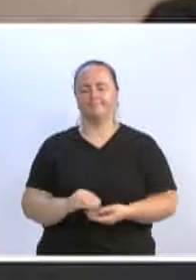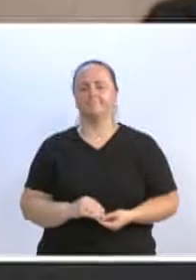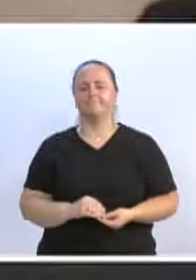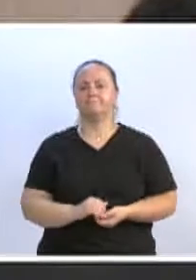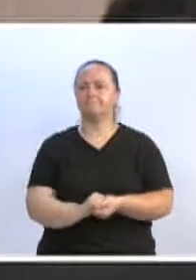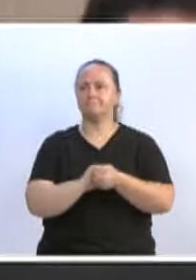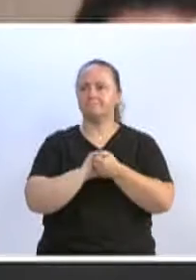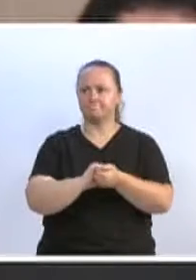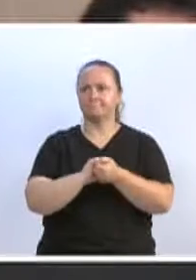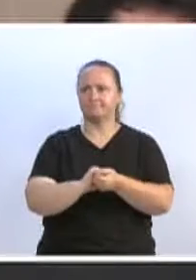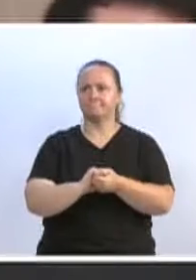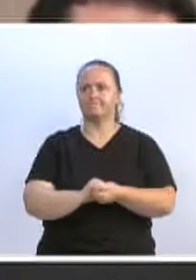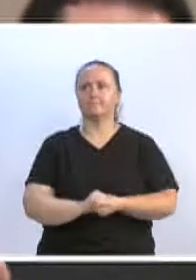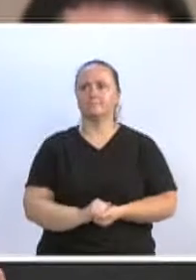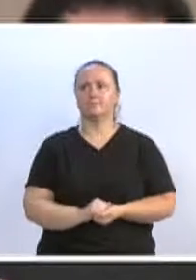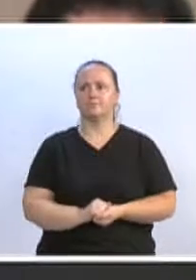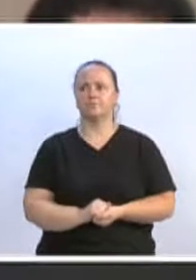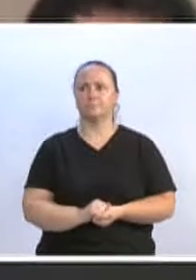é